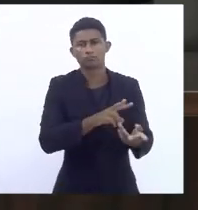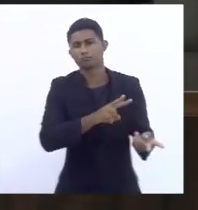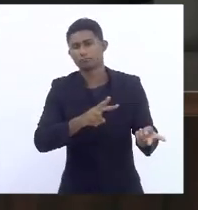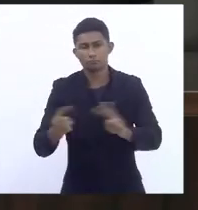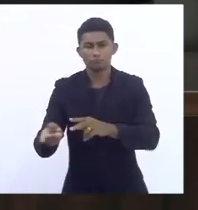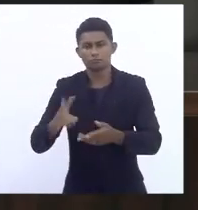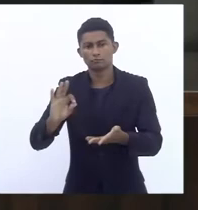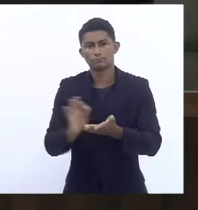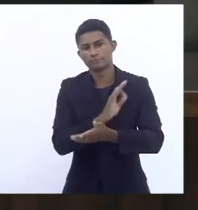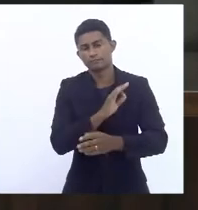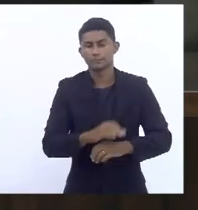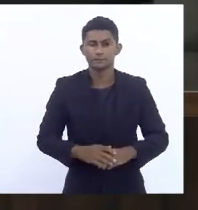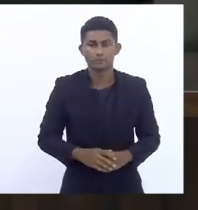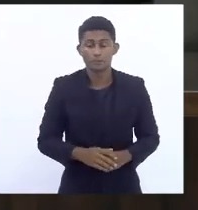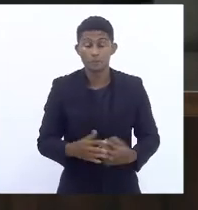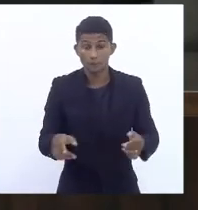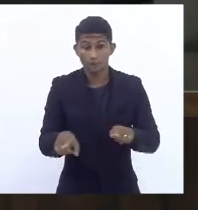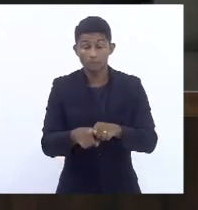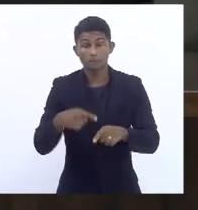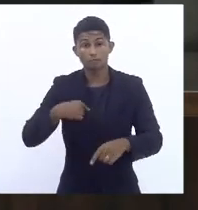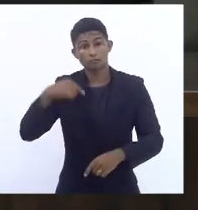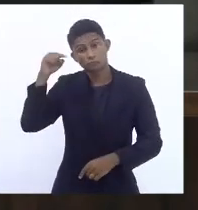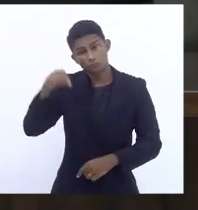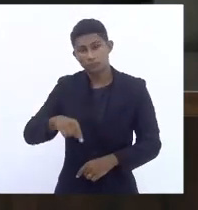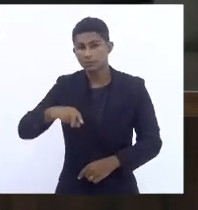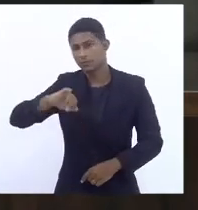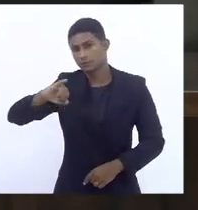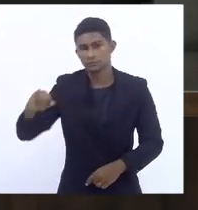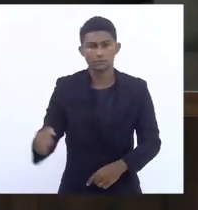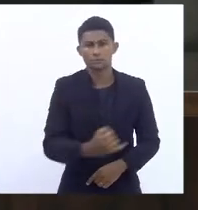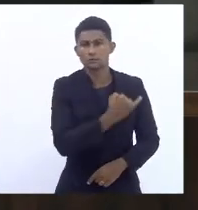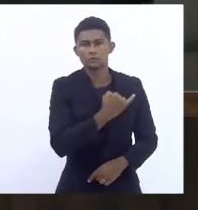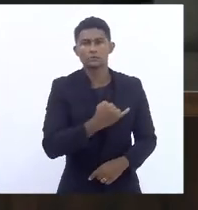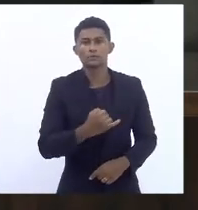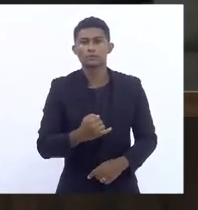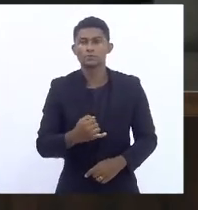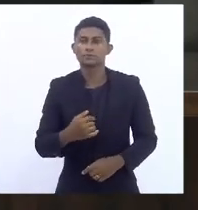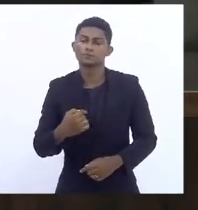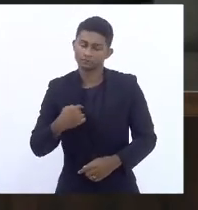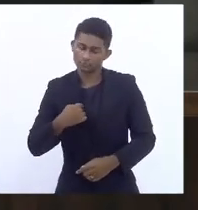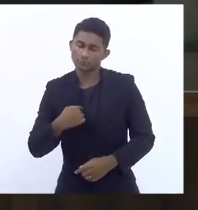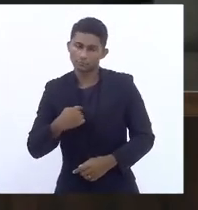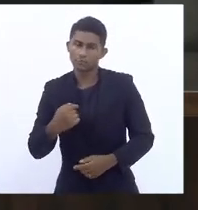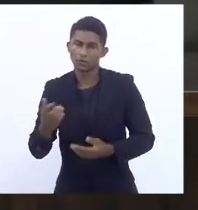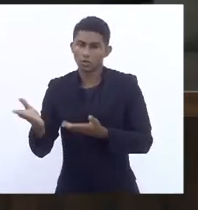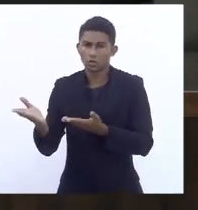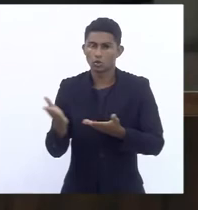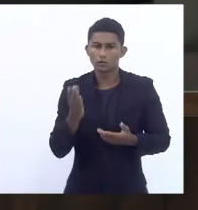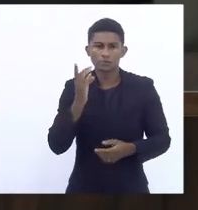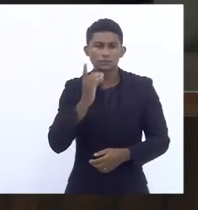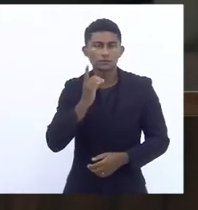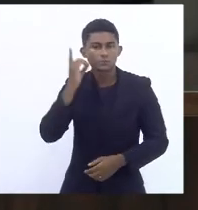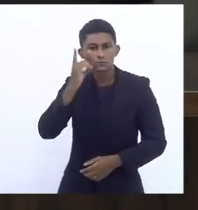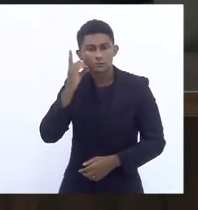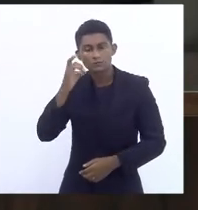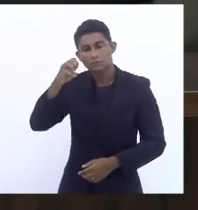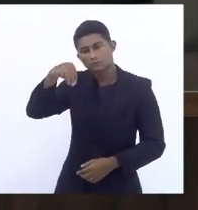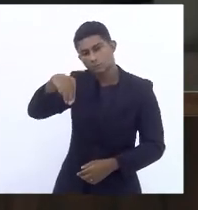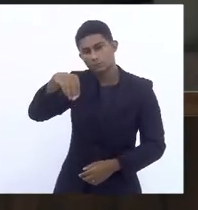autógrafo. Eu queria aproveitar a oportunidade, antes de passar a palavra à deputada Marta